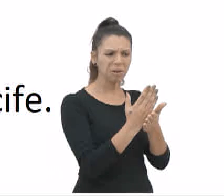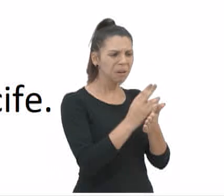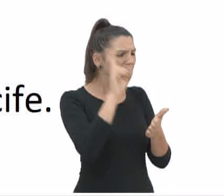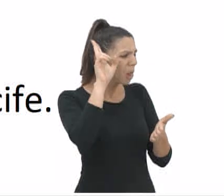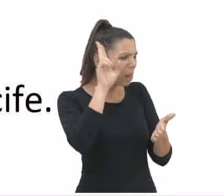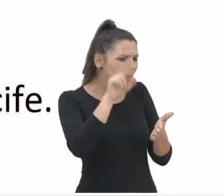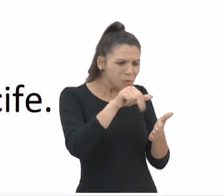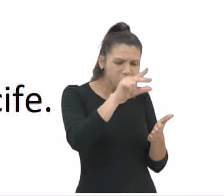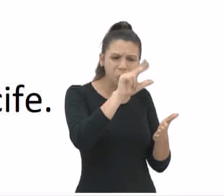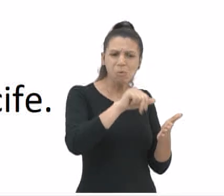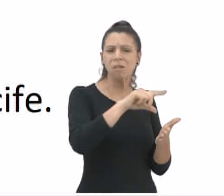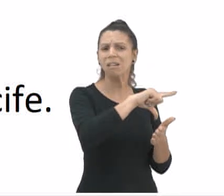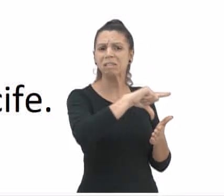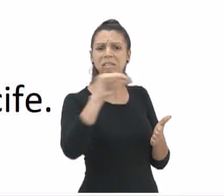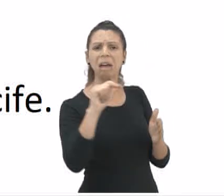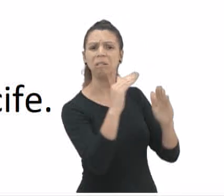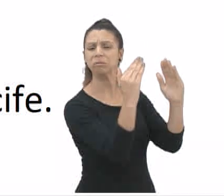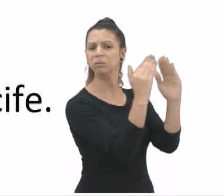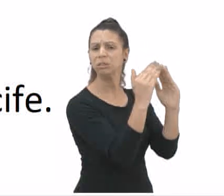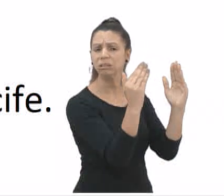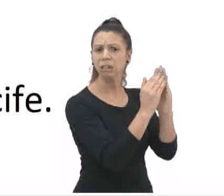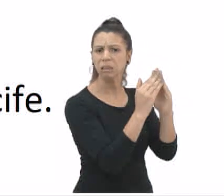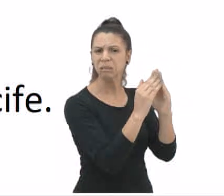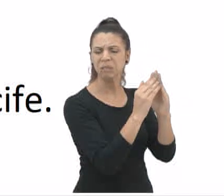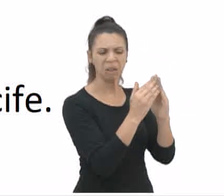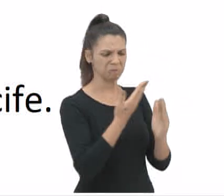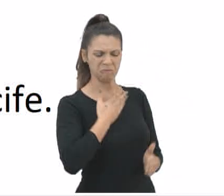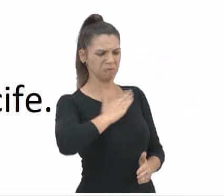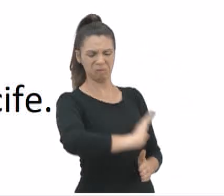saiu daqui de casa e você nem quis ler."